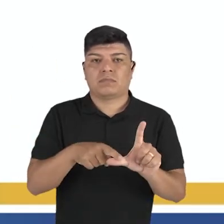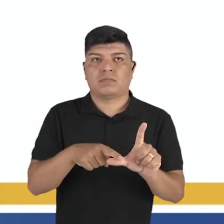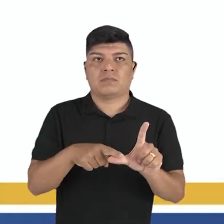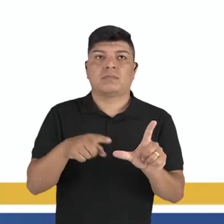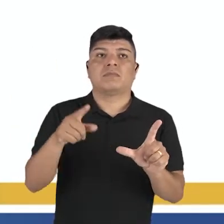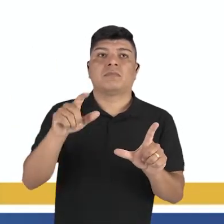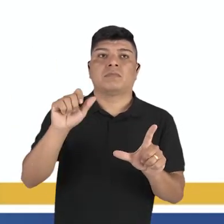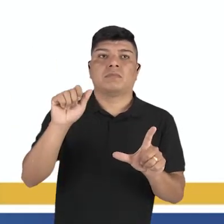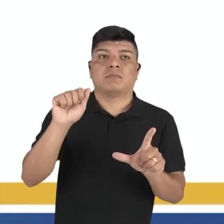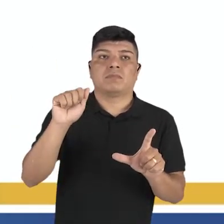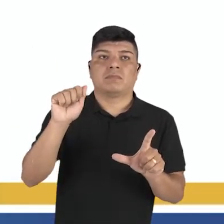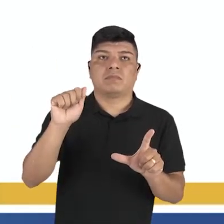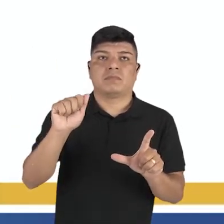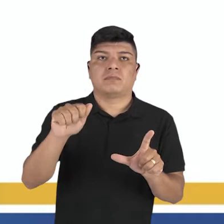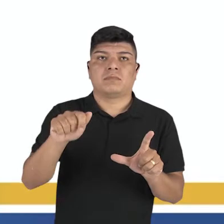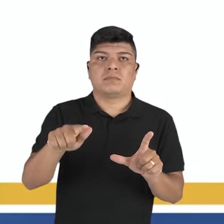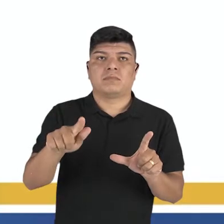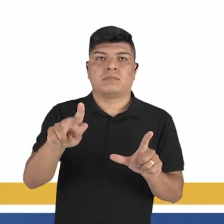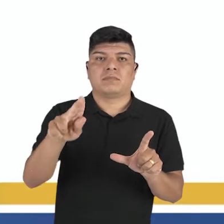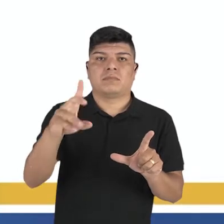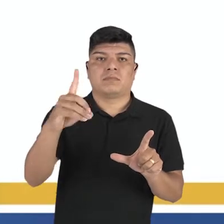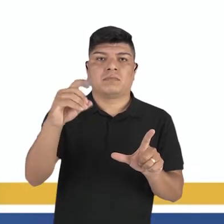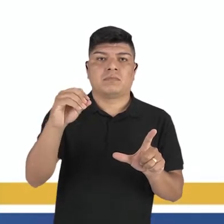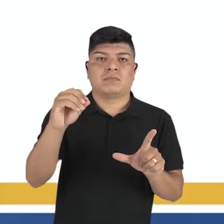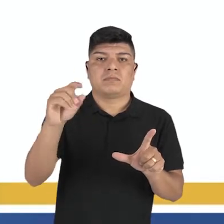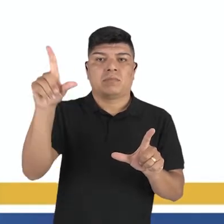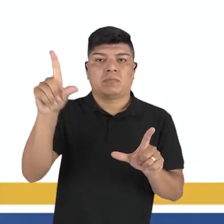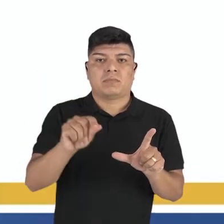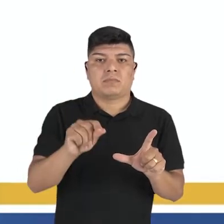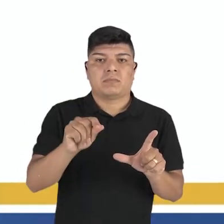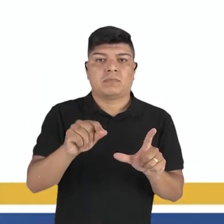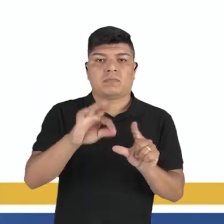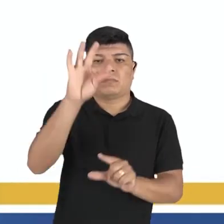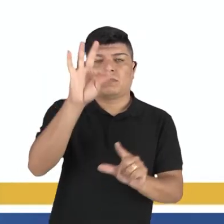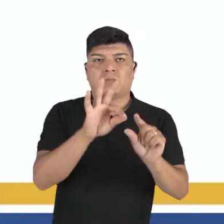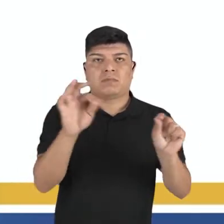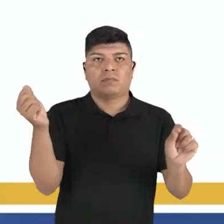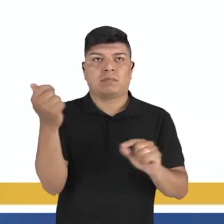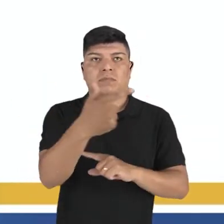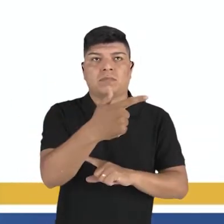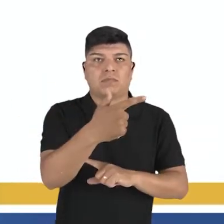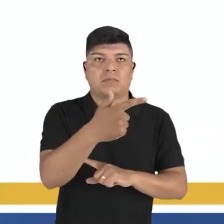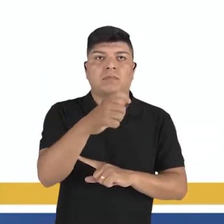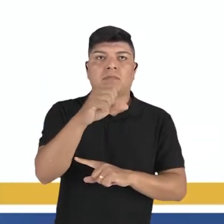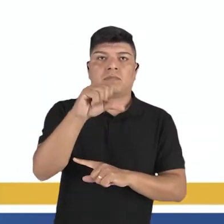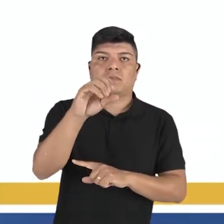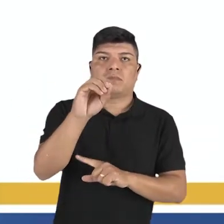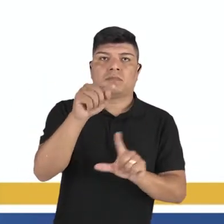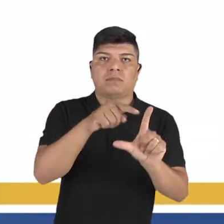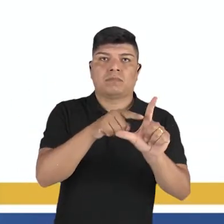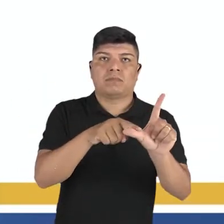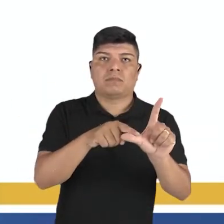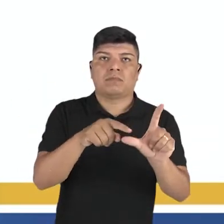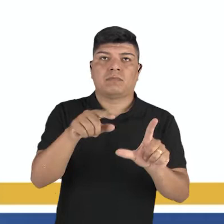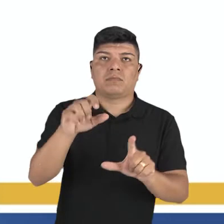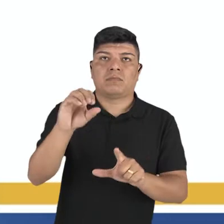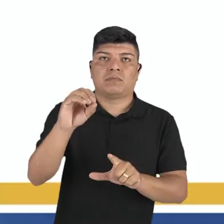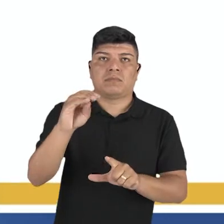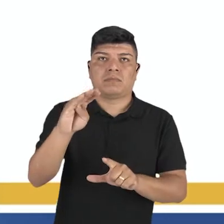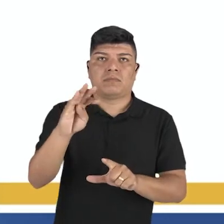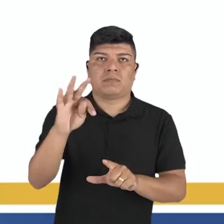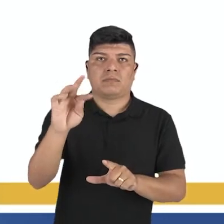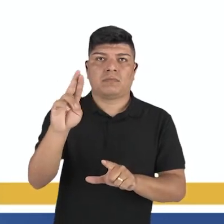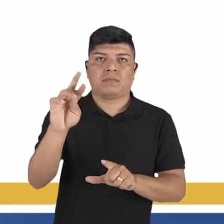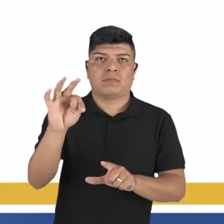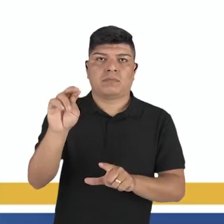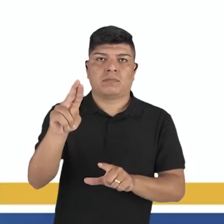agudo quando ele tem uma medida menor que 90 graus. E um ângulo vai ser obtuso quando ele tem uma medida maior